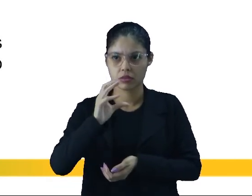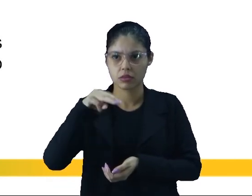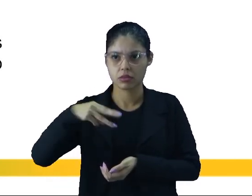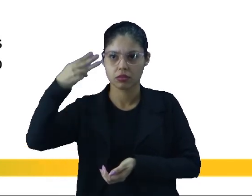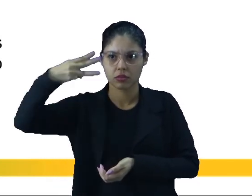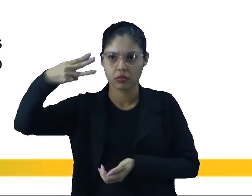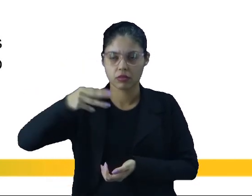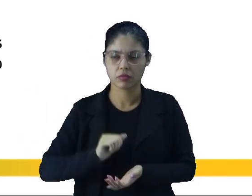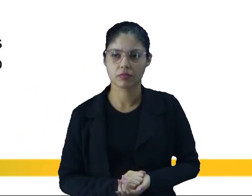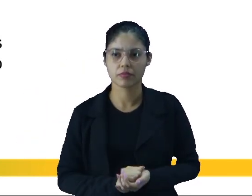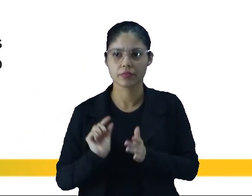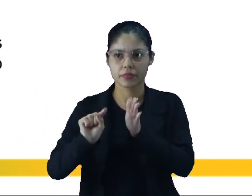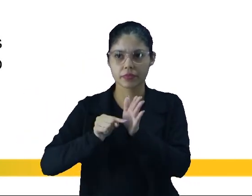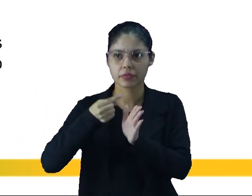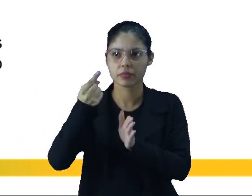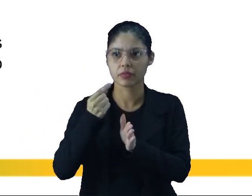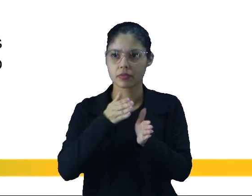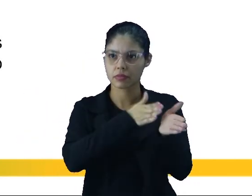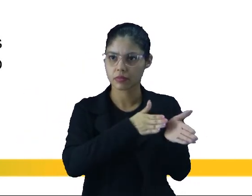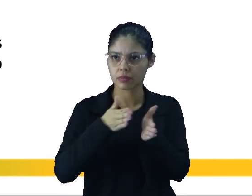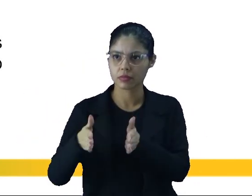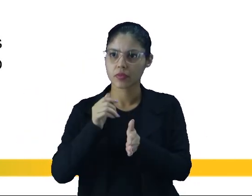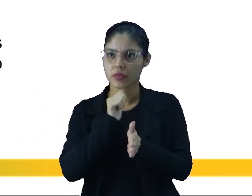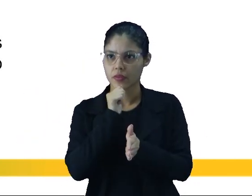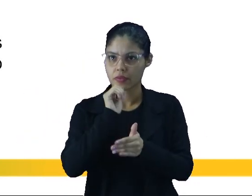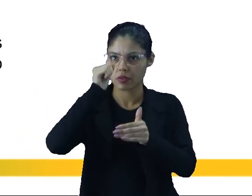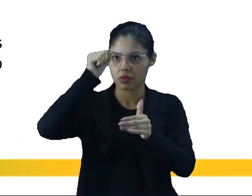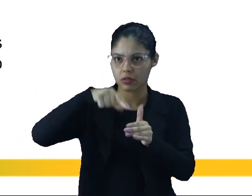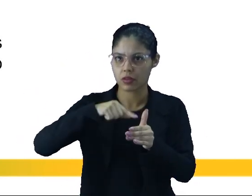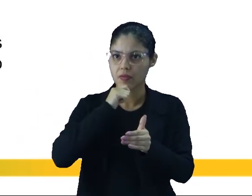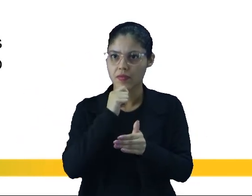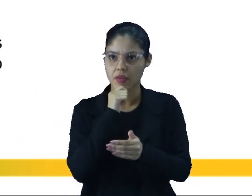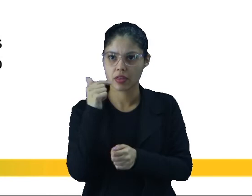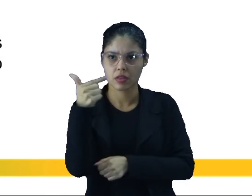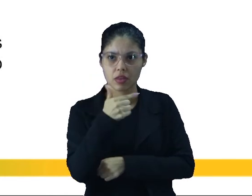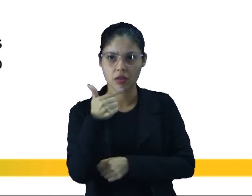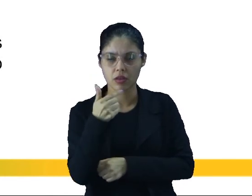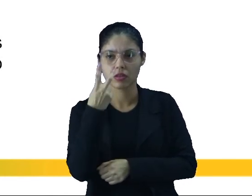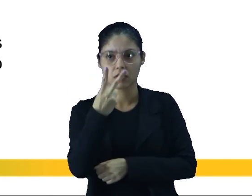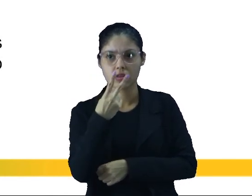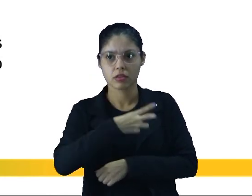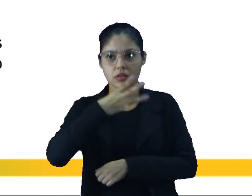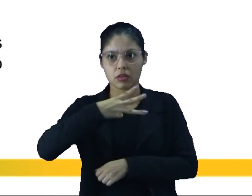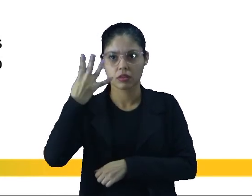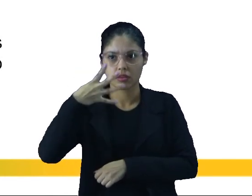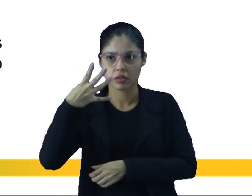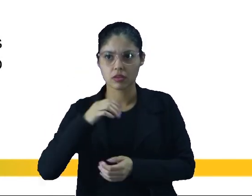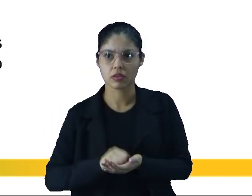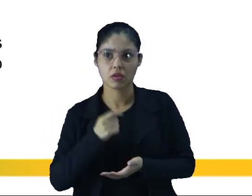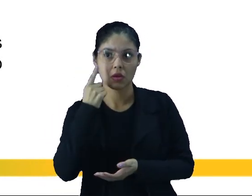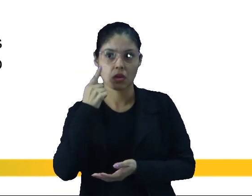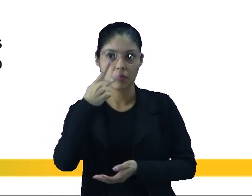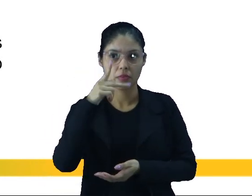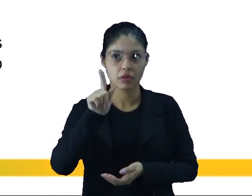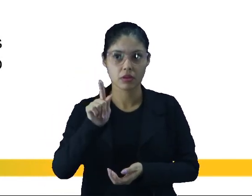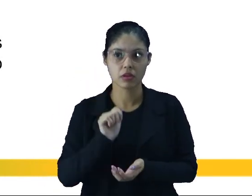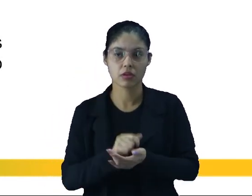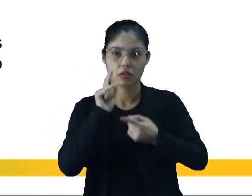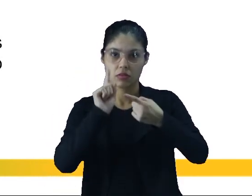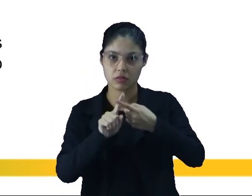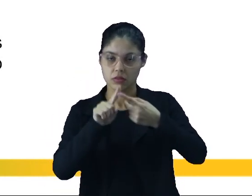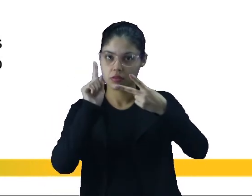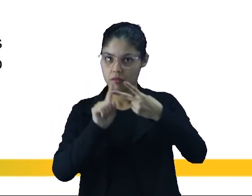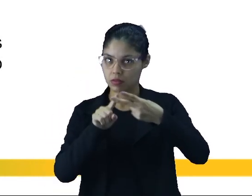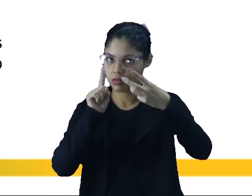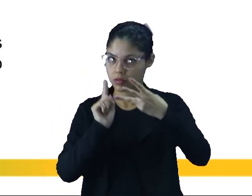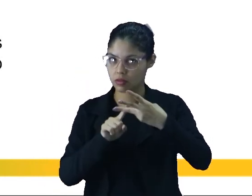centímetro cúbico, tá? Na primeira etapa, depositou-se em uma esfera, na segunda, 2 e na terceira, 4. Olha aqui a PG. Entrou uma,